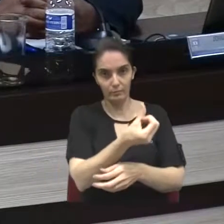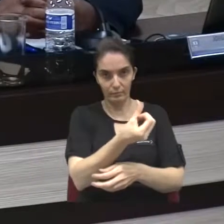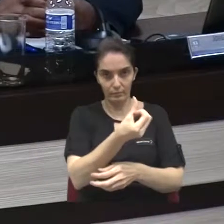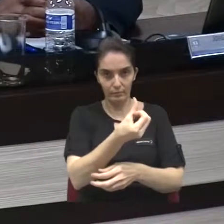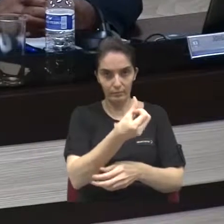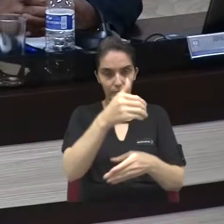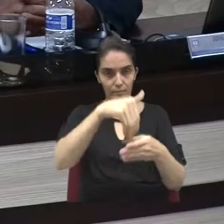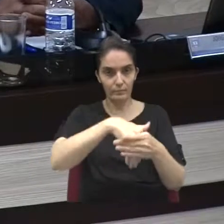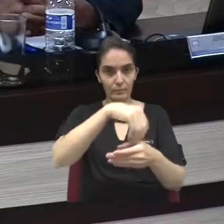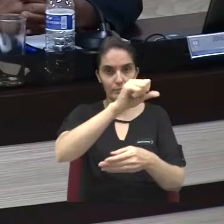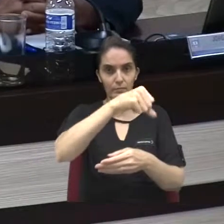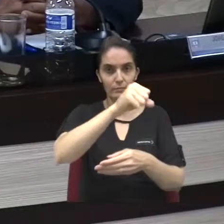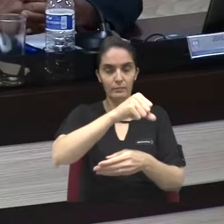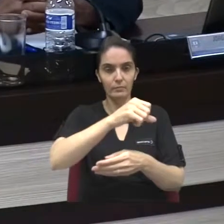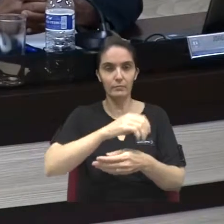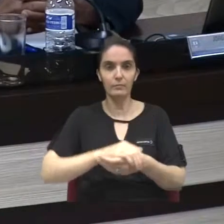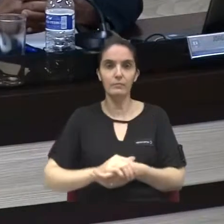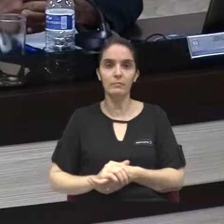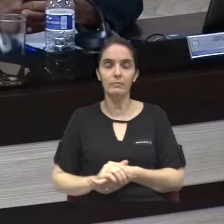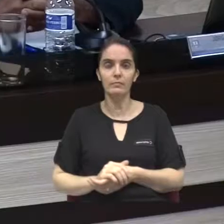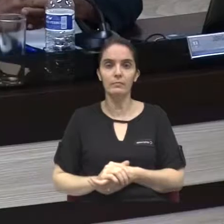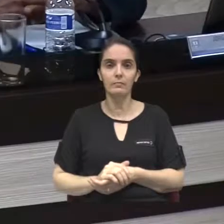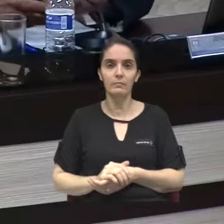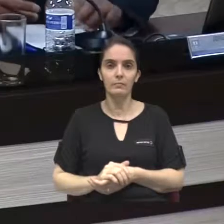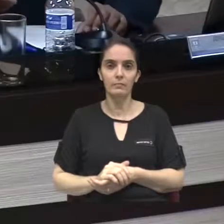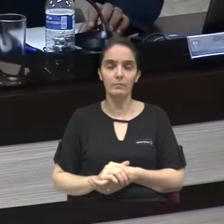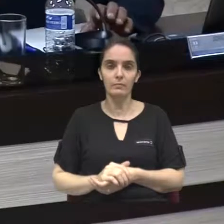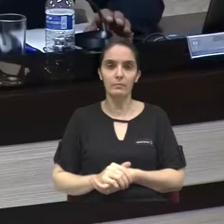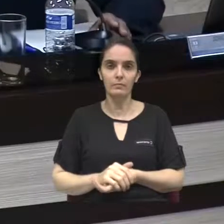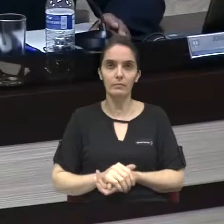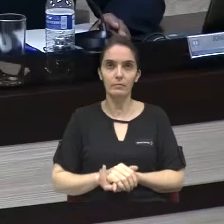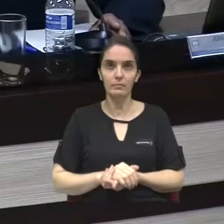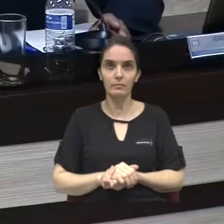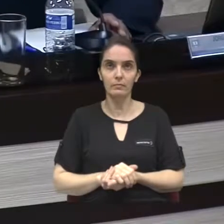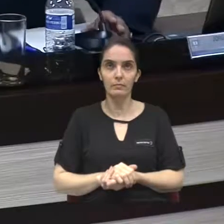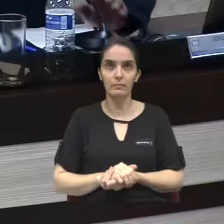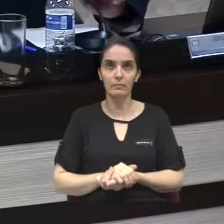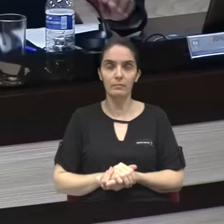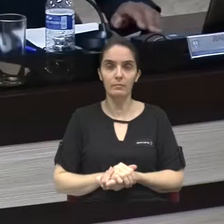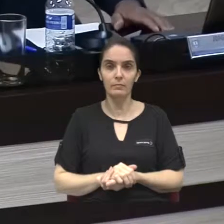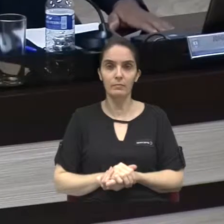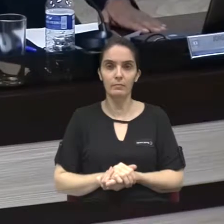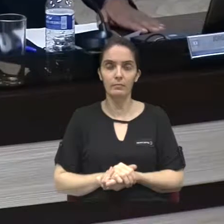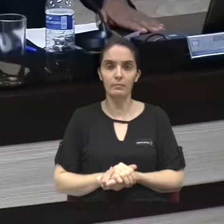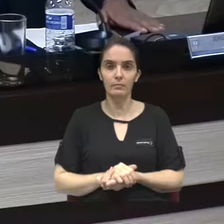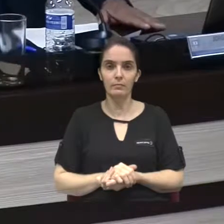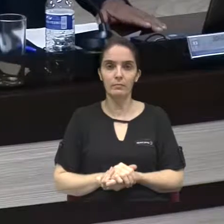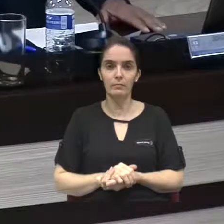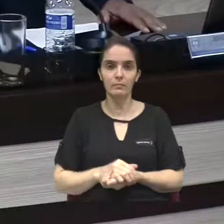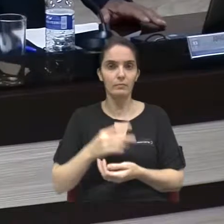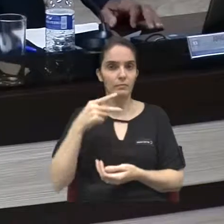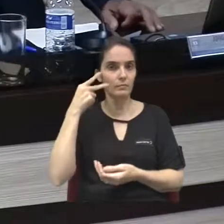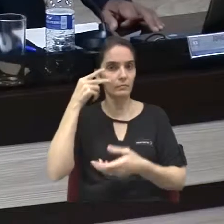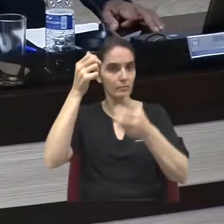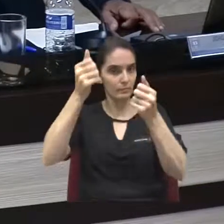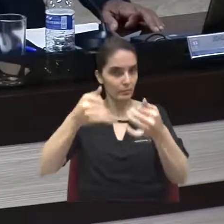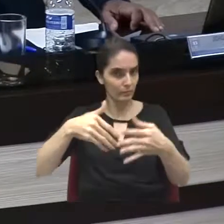e 0 voto não. Devolvo. Algum vereador deseja justificar